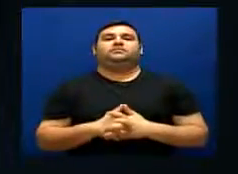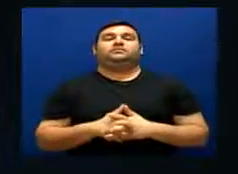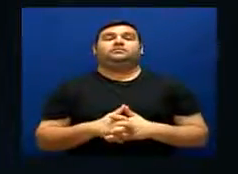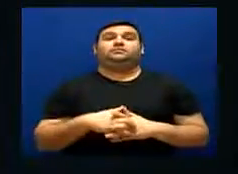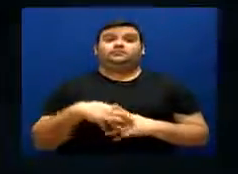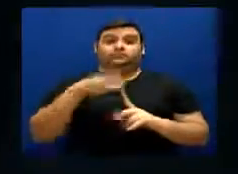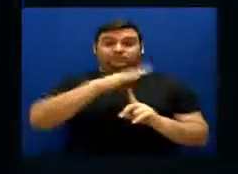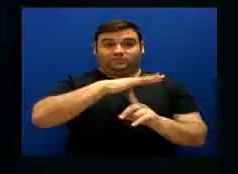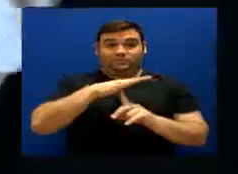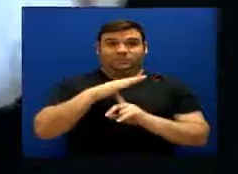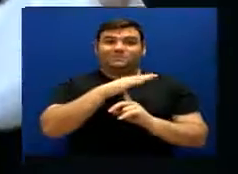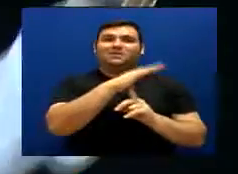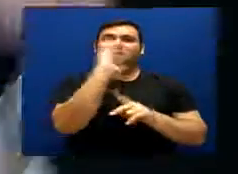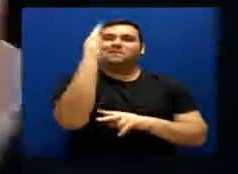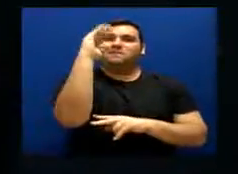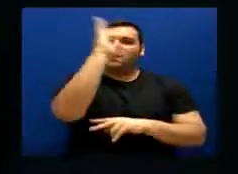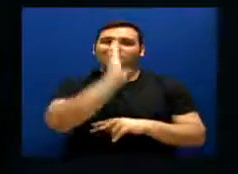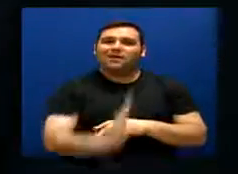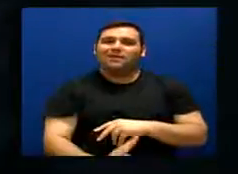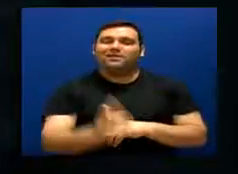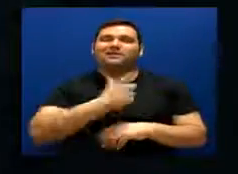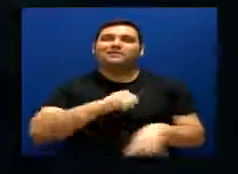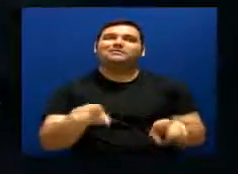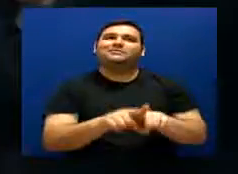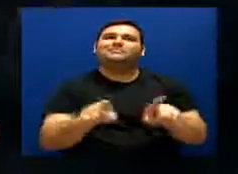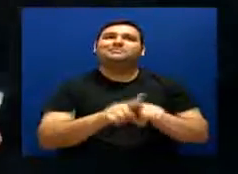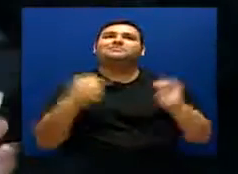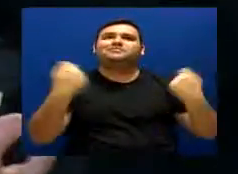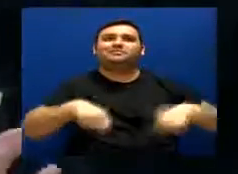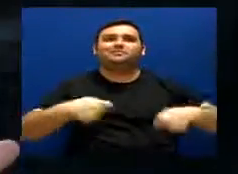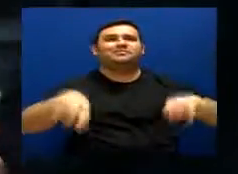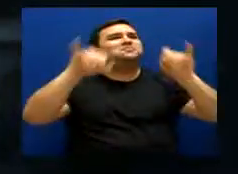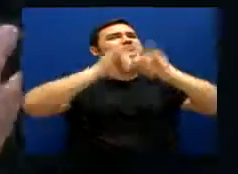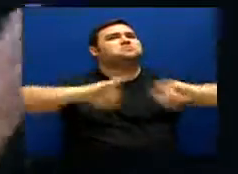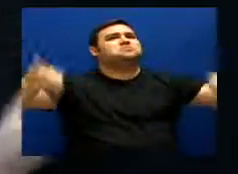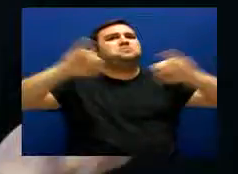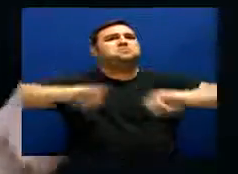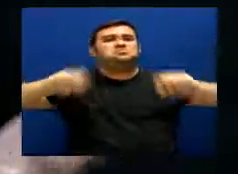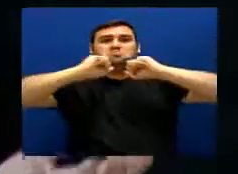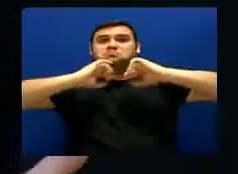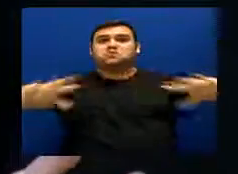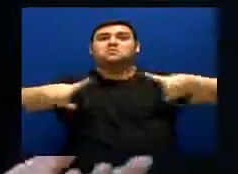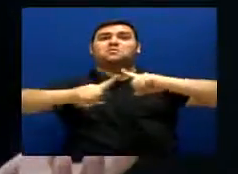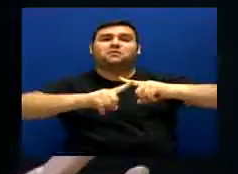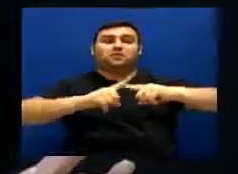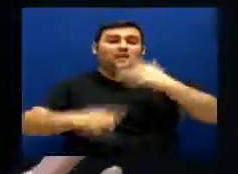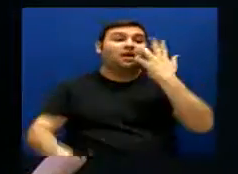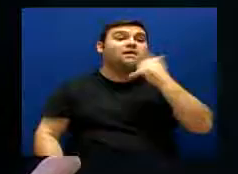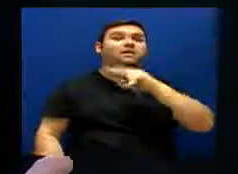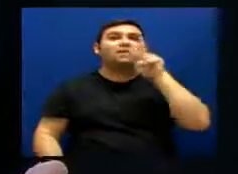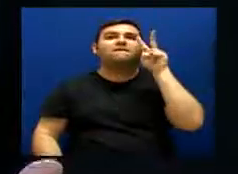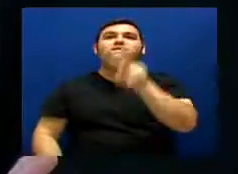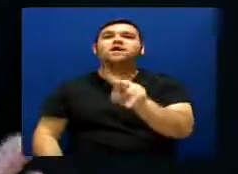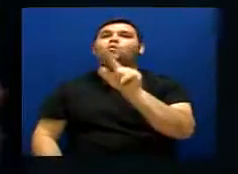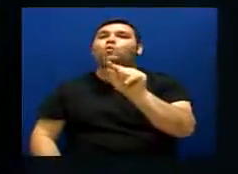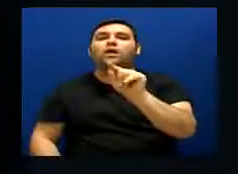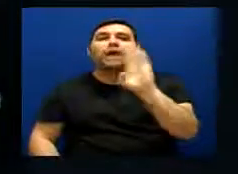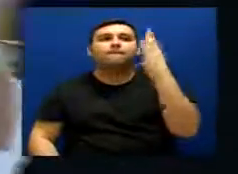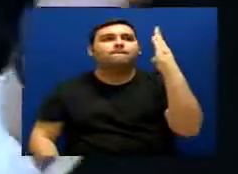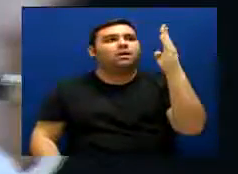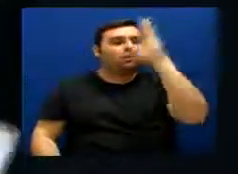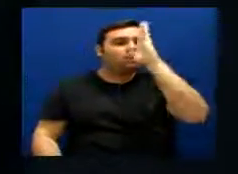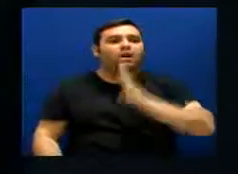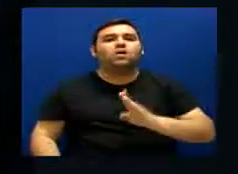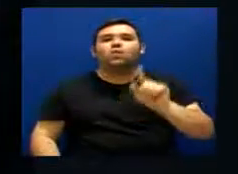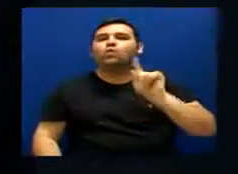A Praça do Pau Brasil aqui é lindíssima, ela merece divulgação até para que as crianças visitem e vejam o que é um pau Brasil. Então,